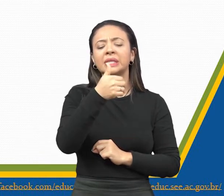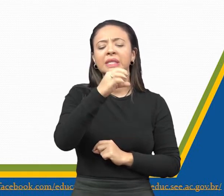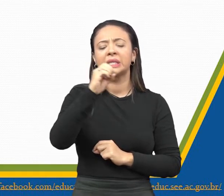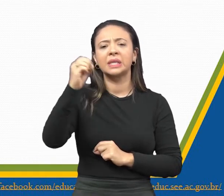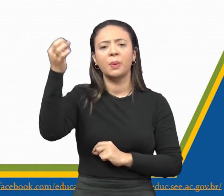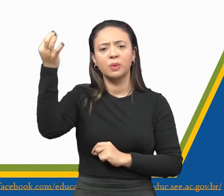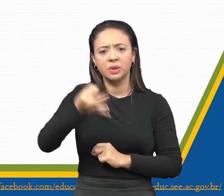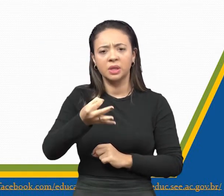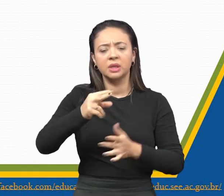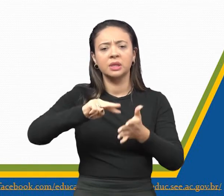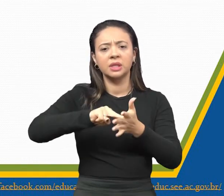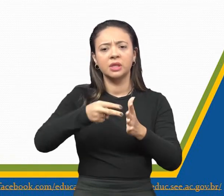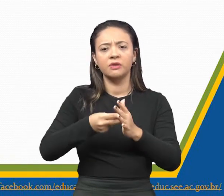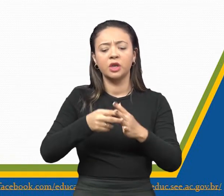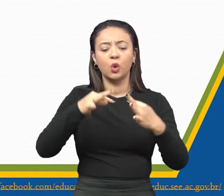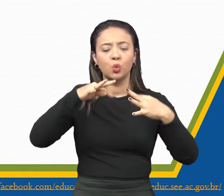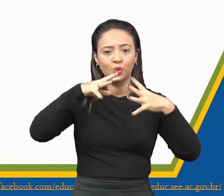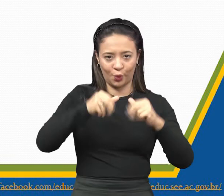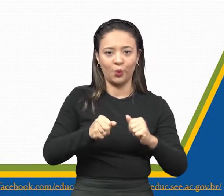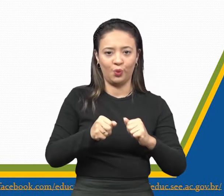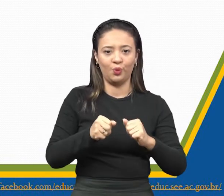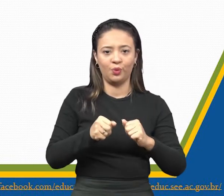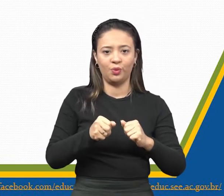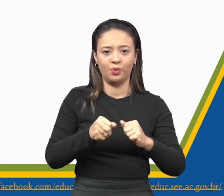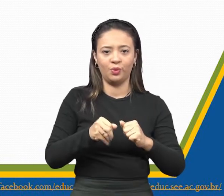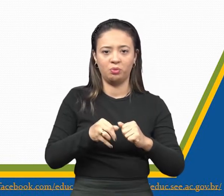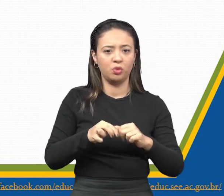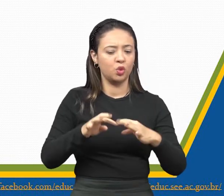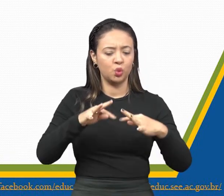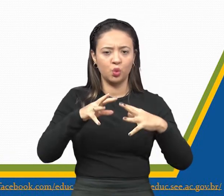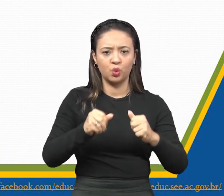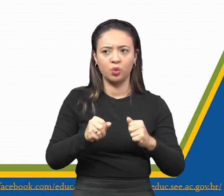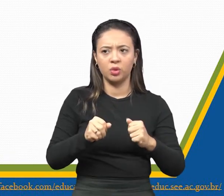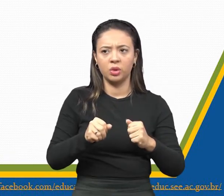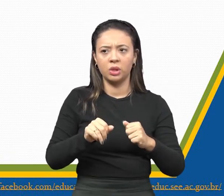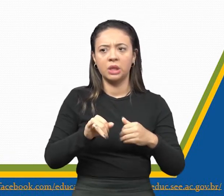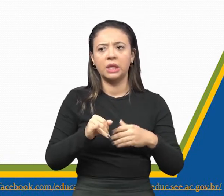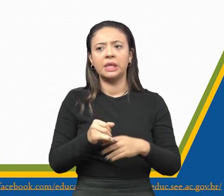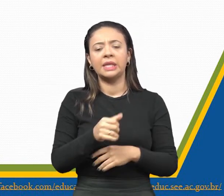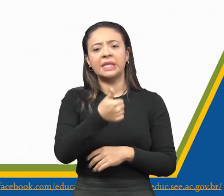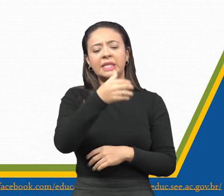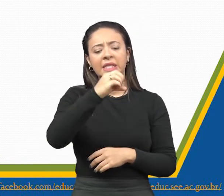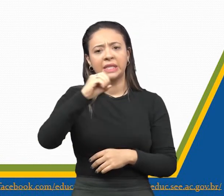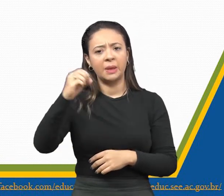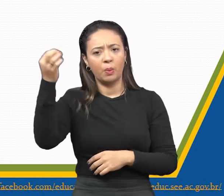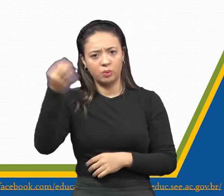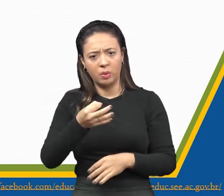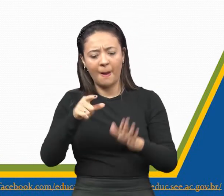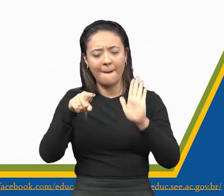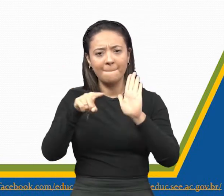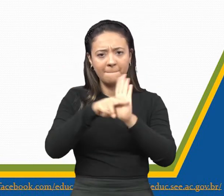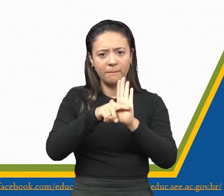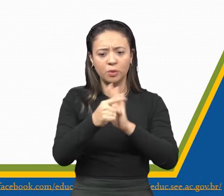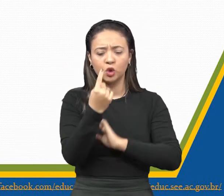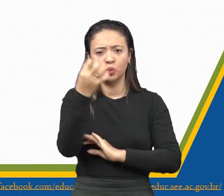vai representar um todo. 100% menos 1%, nós vamos ter aí